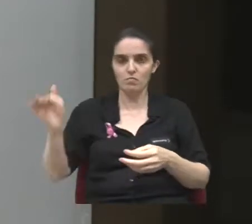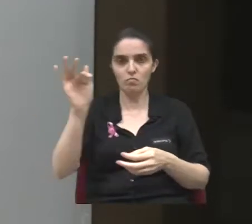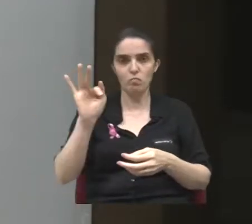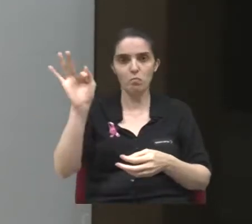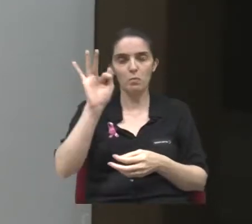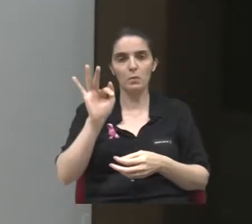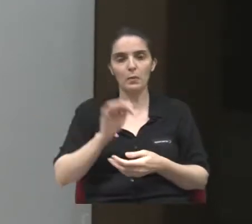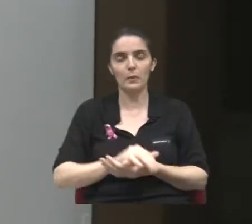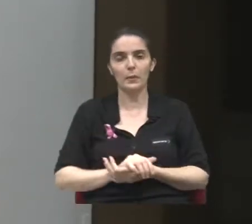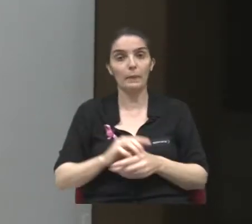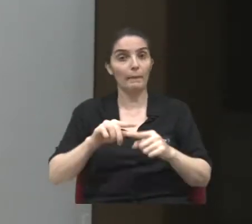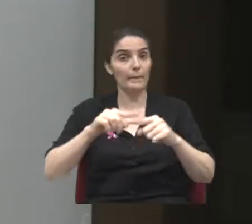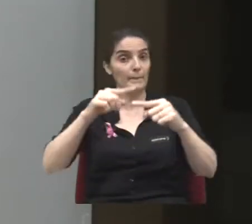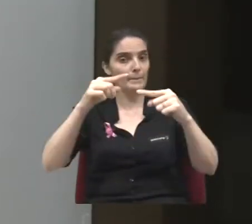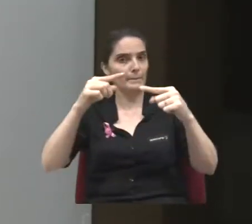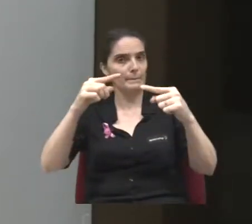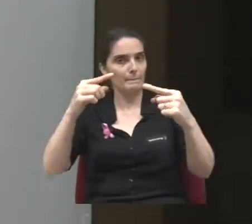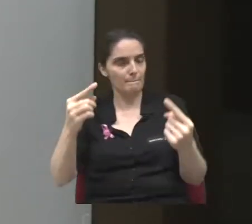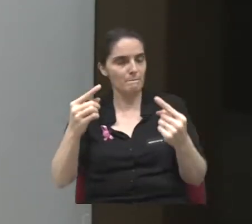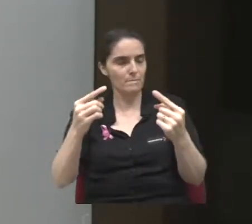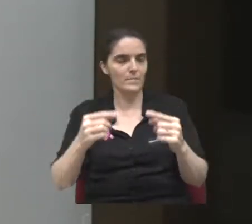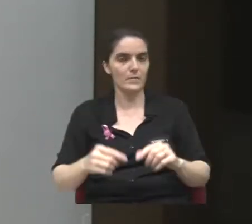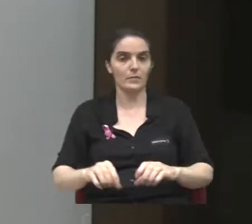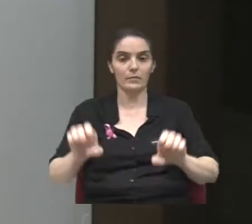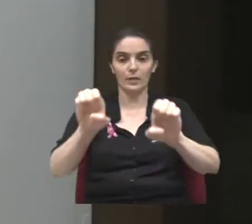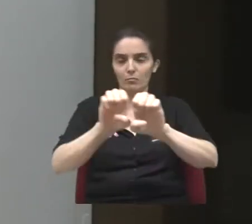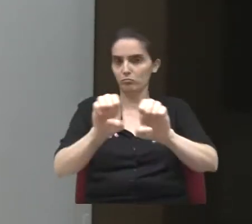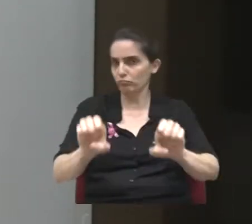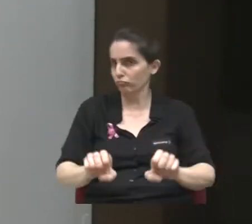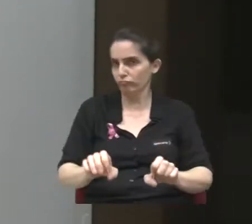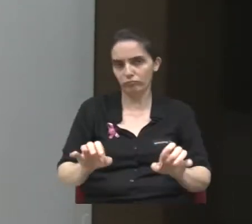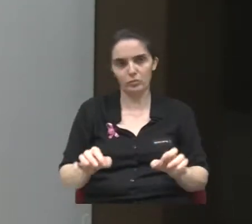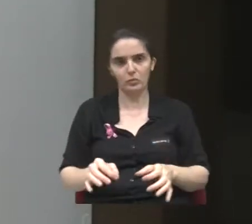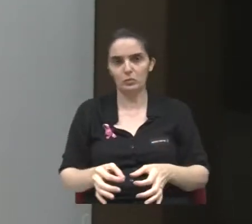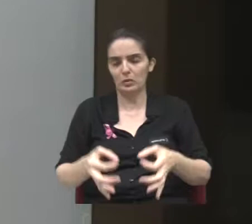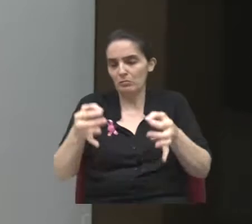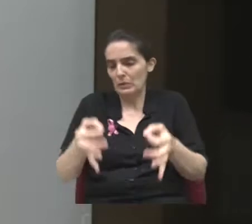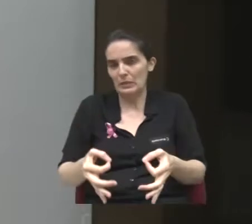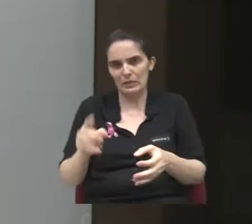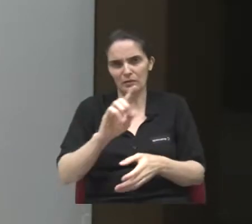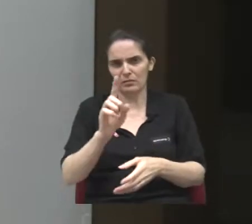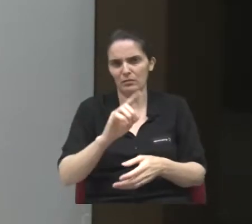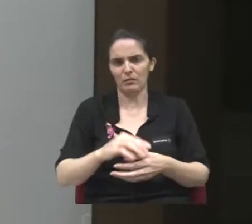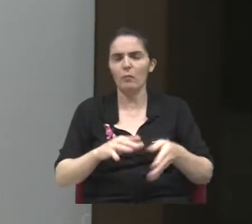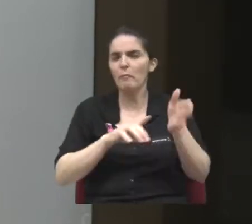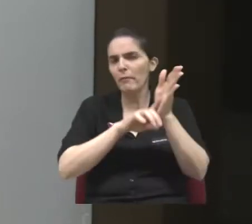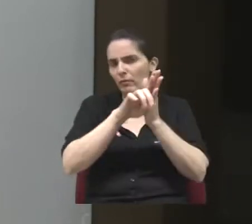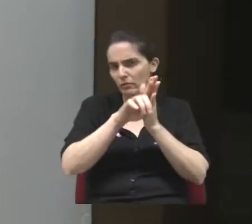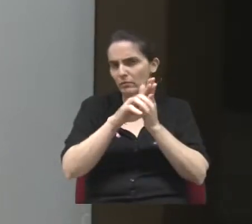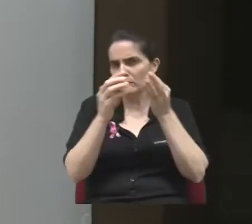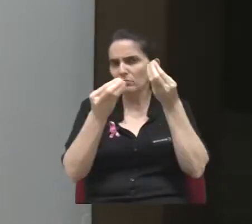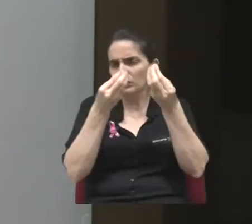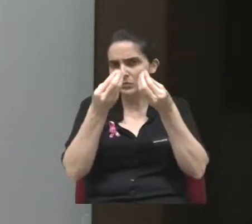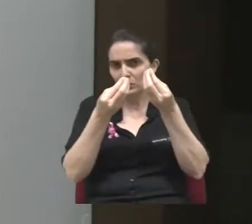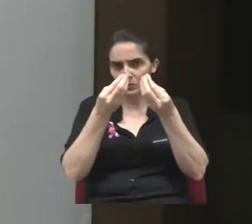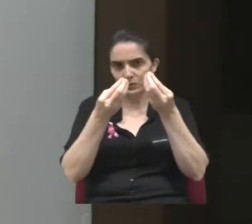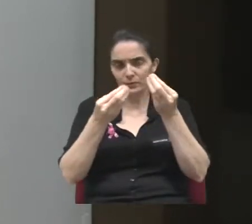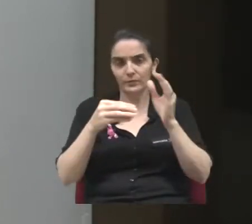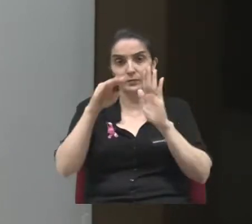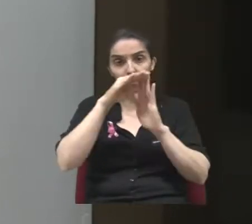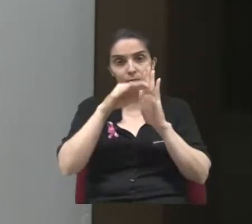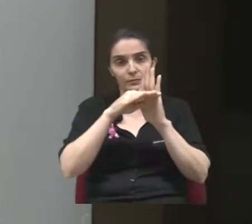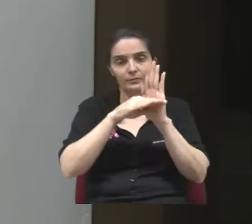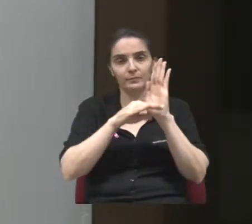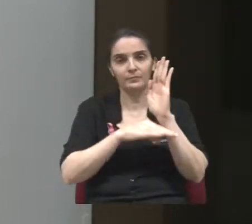mas a sua estrutura ainda não definida, e o que estou perguntando aqui é referente a isso, que chama-se Programa Saúde